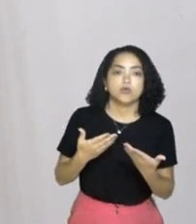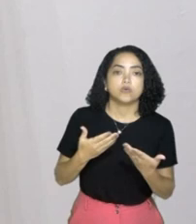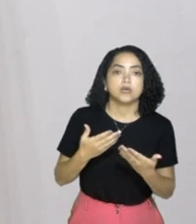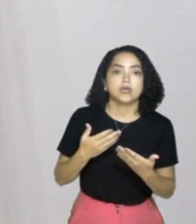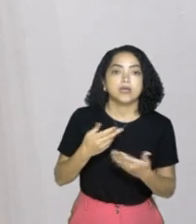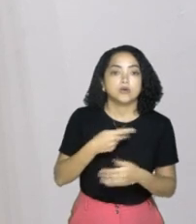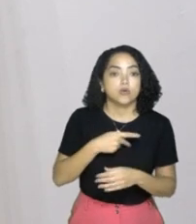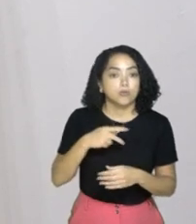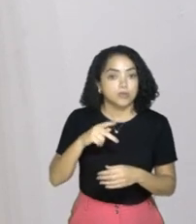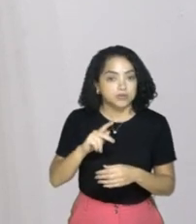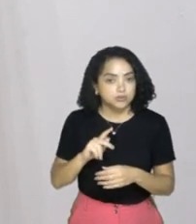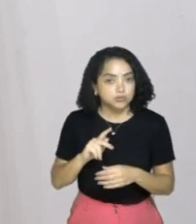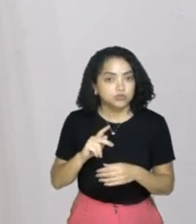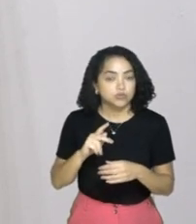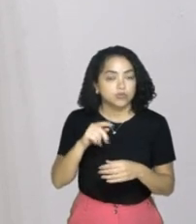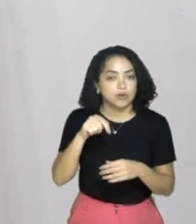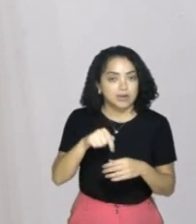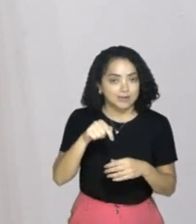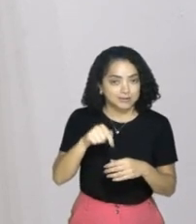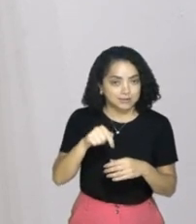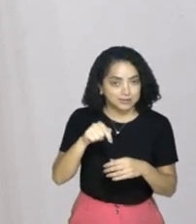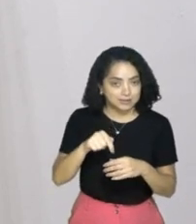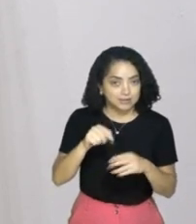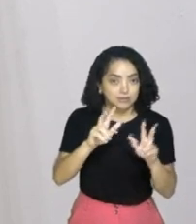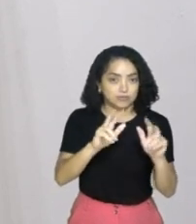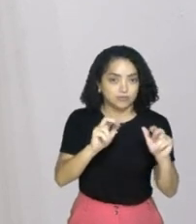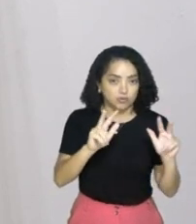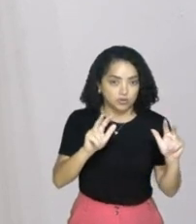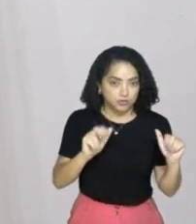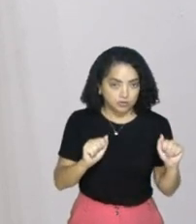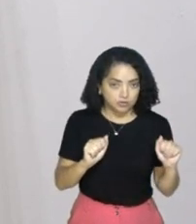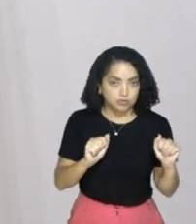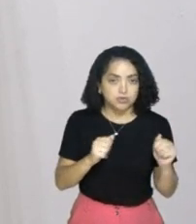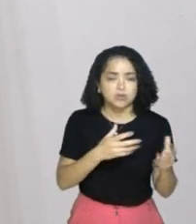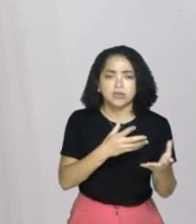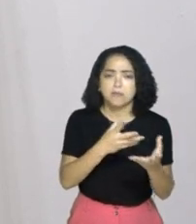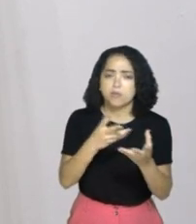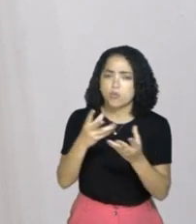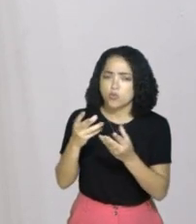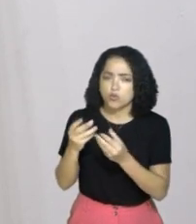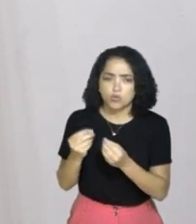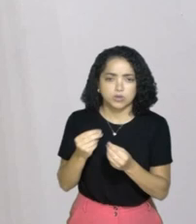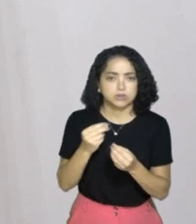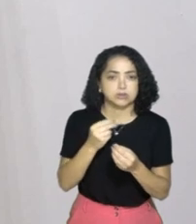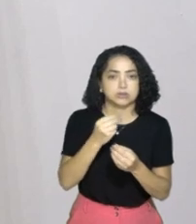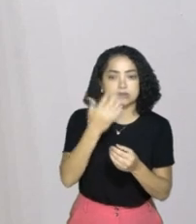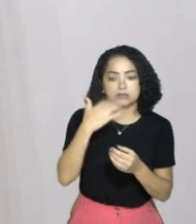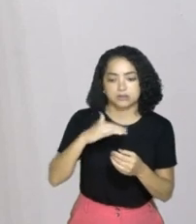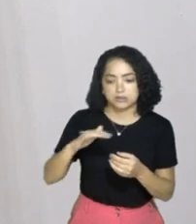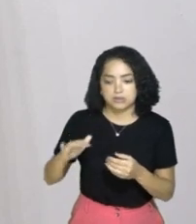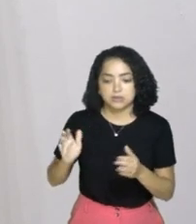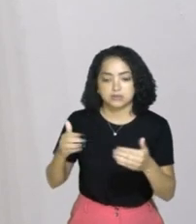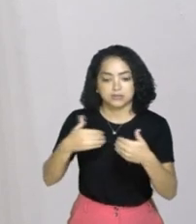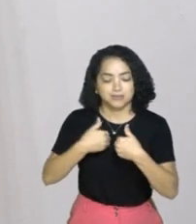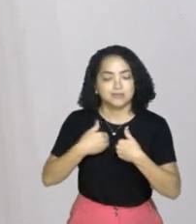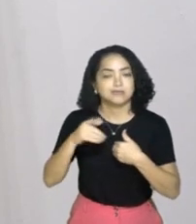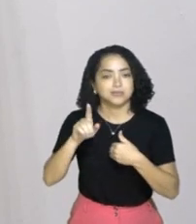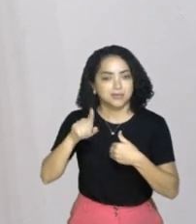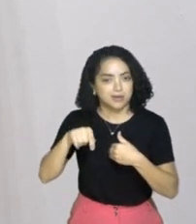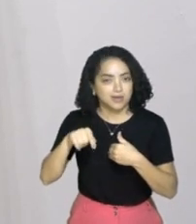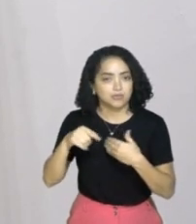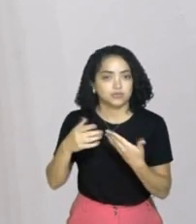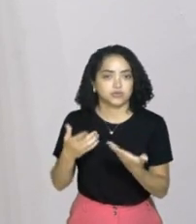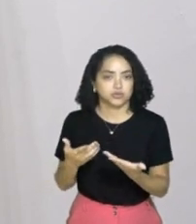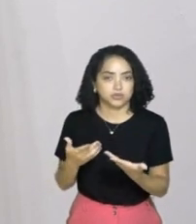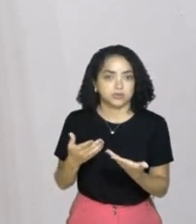qual são o Pastor aqui no Estreito nós temos várias crianças com autismo então eu creio que é tempo de nós